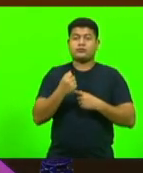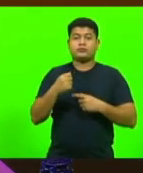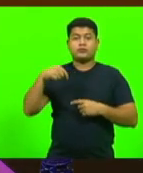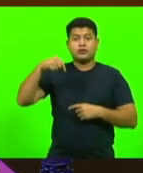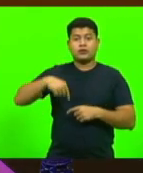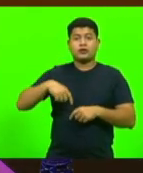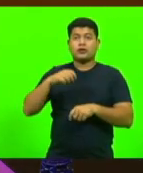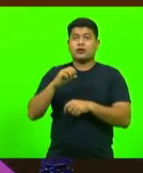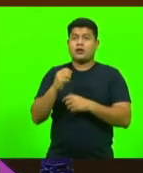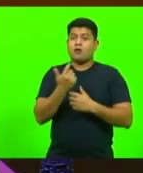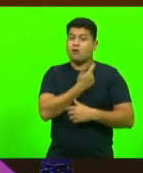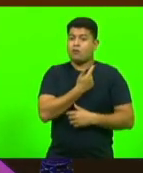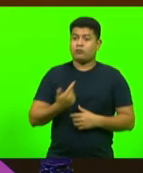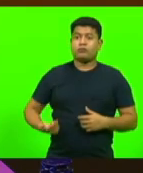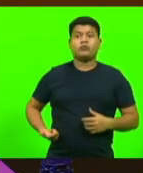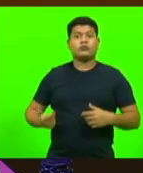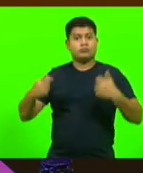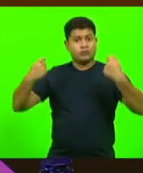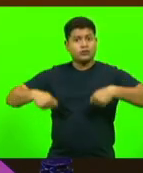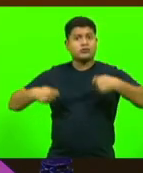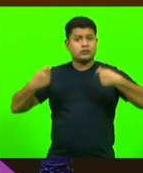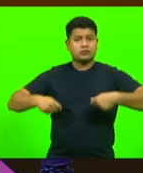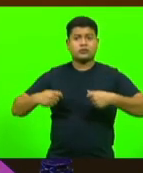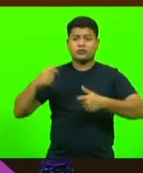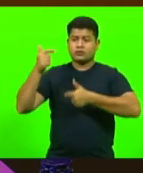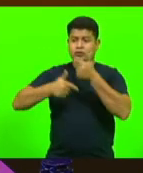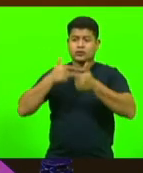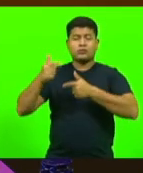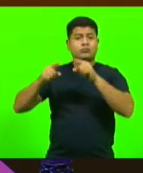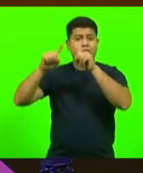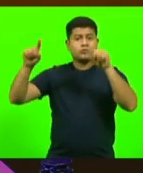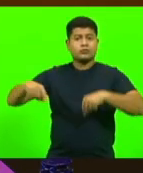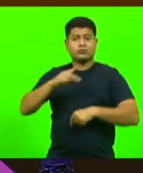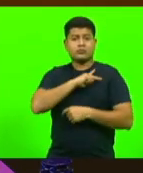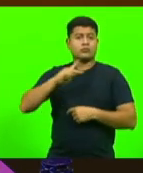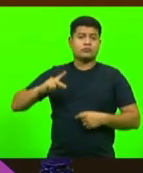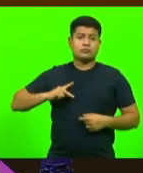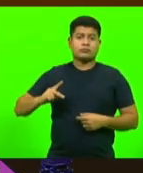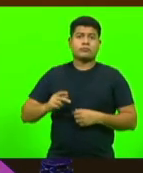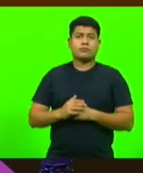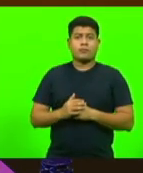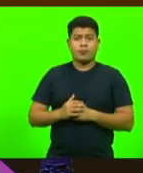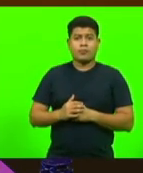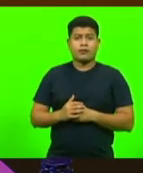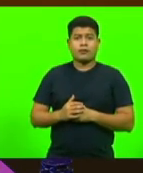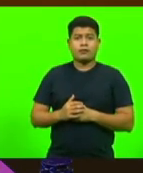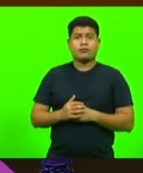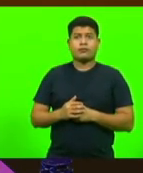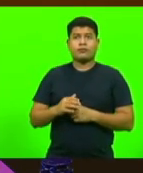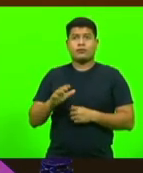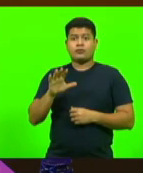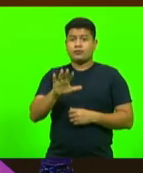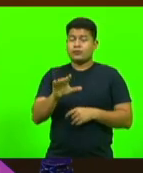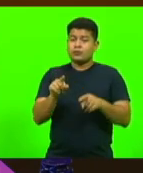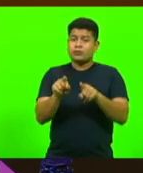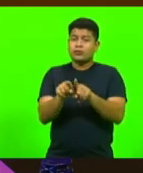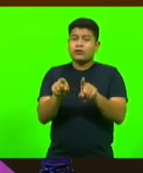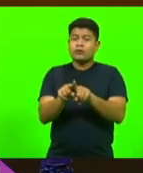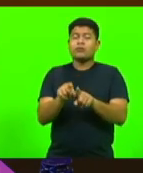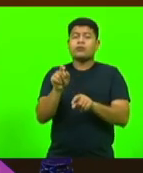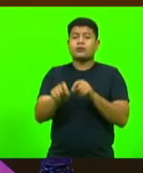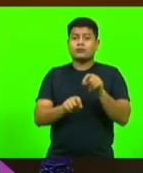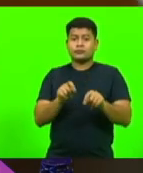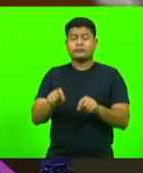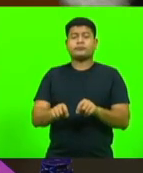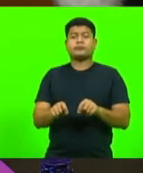essencialmente do serviço público E sem contar que o serviço público e os servidores eles